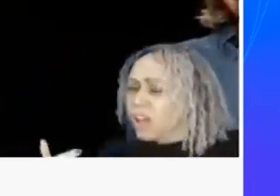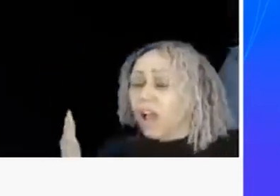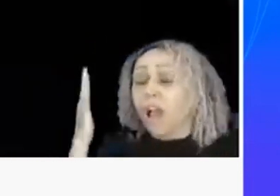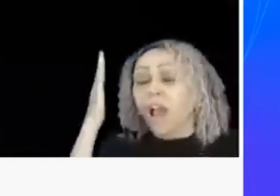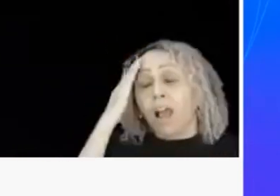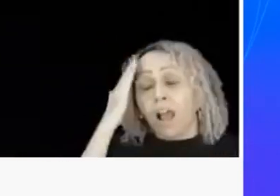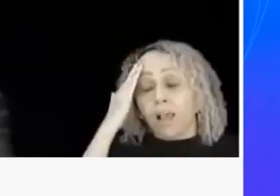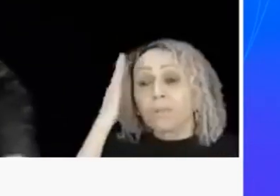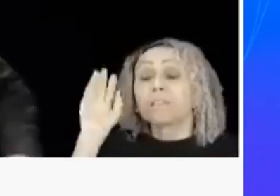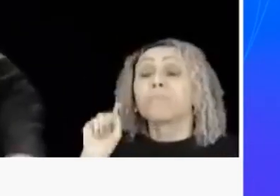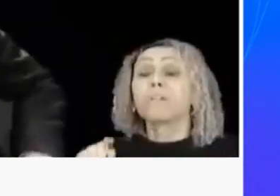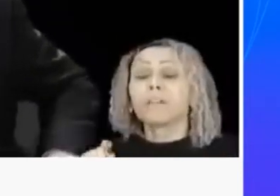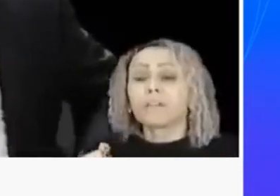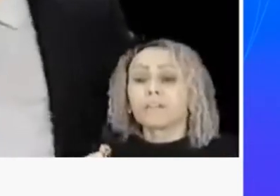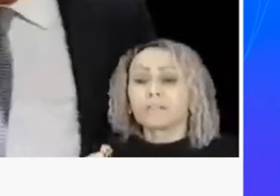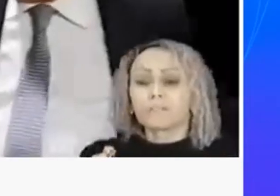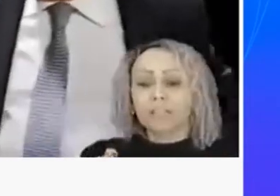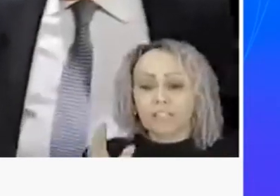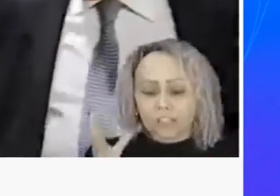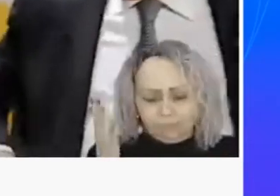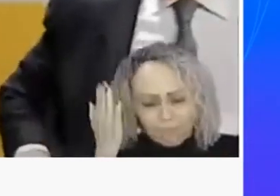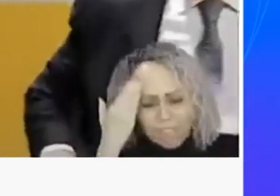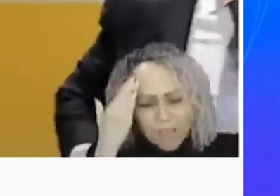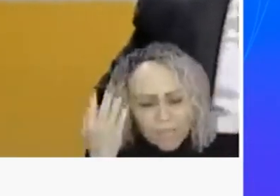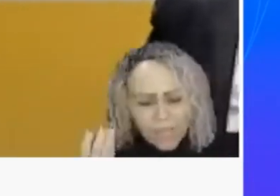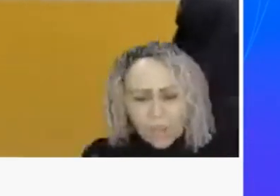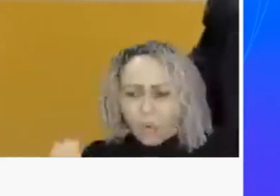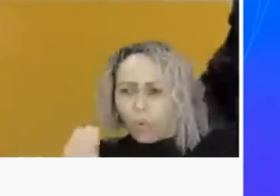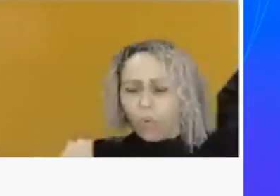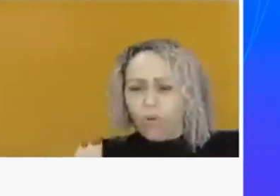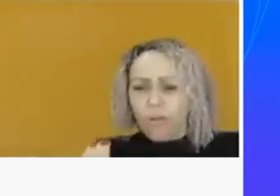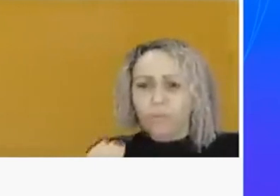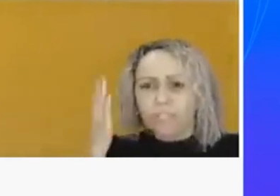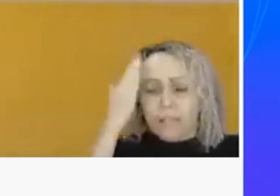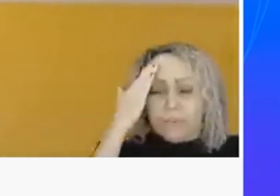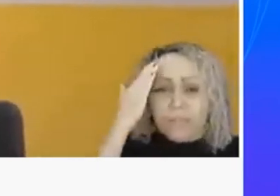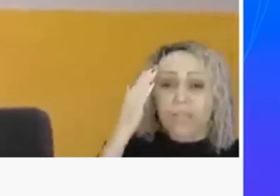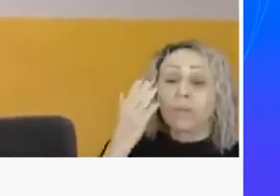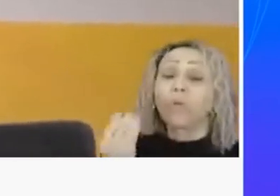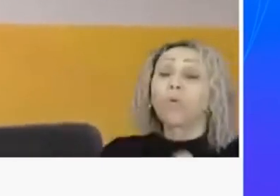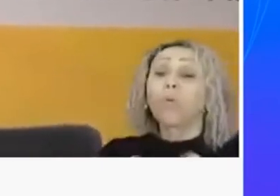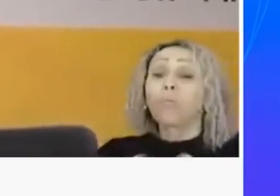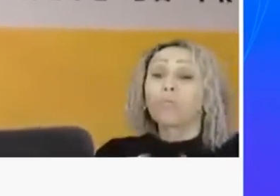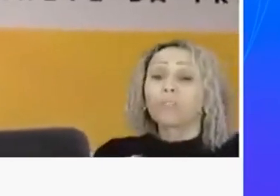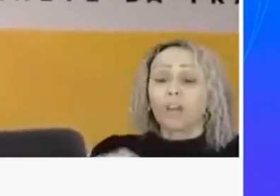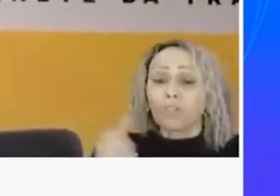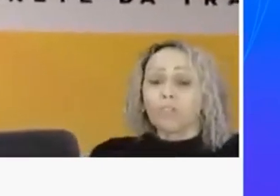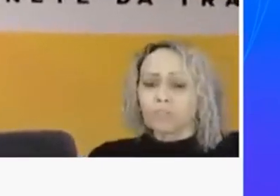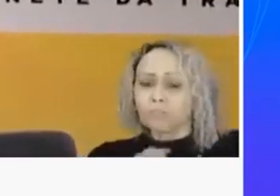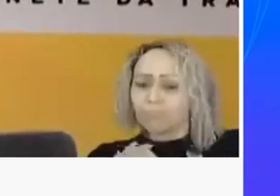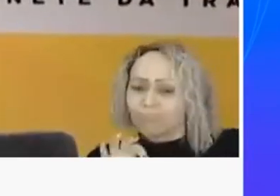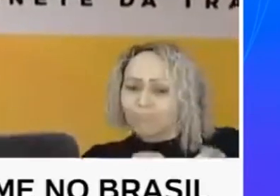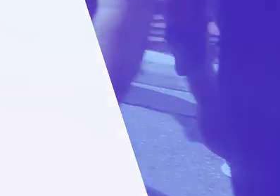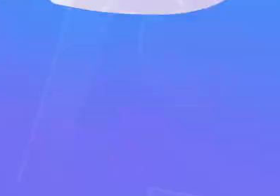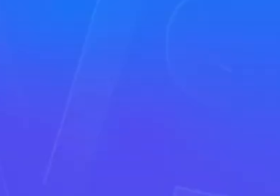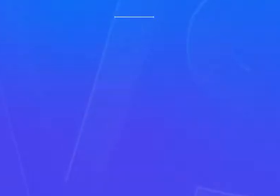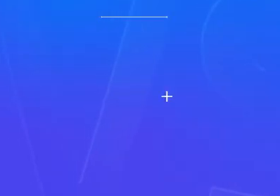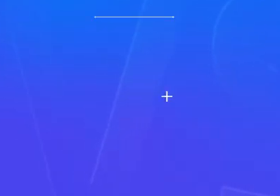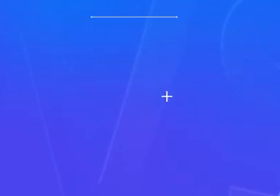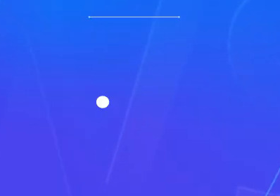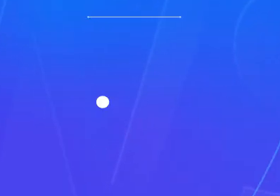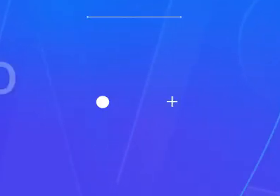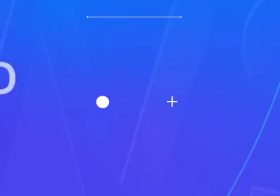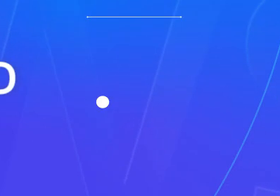levantou, todo mundo que estava dentro do auditório levantou para aplaudir Lula. Chegaram até a entoar aí um olê, olê, olá, Lula.